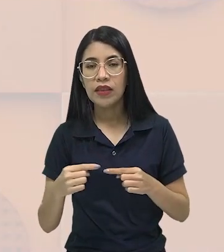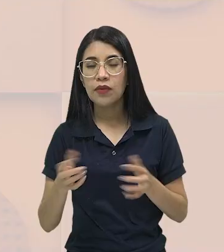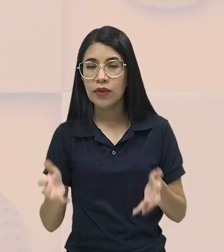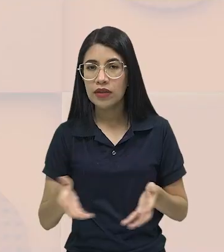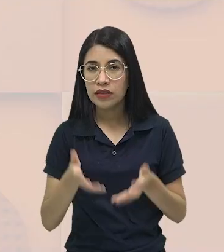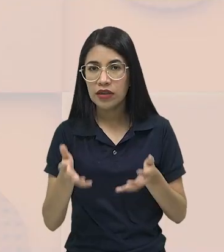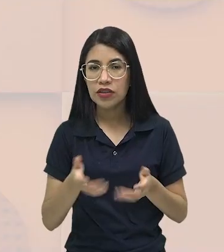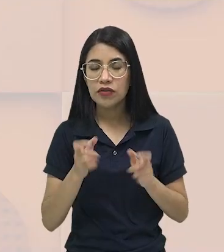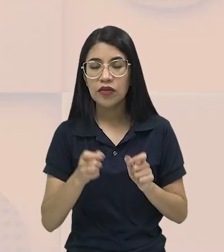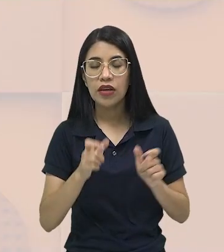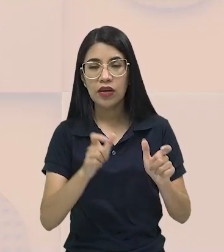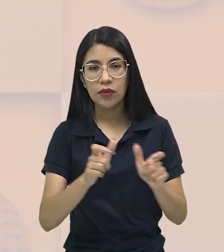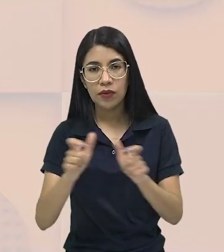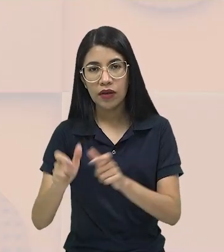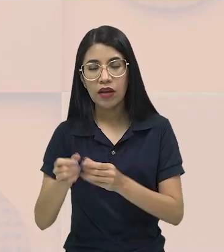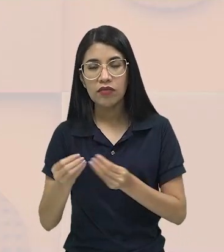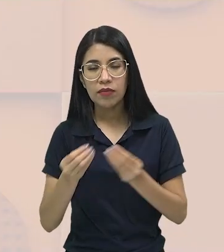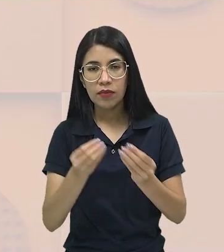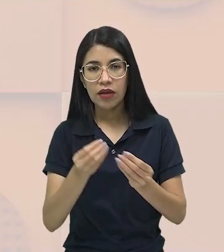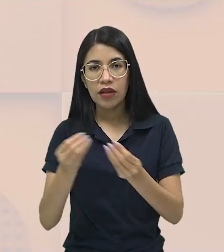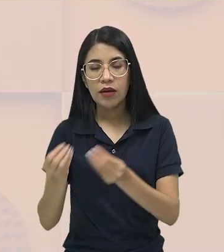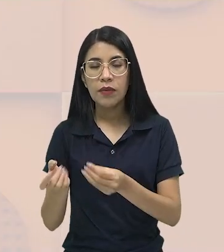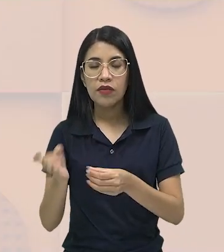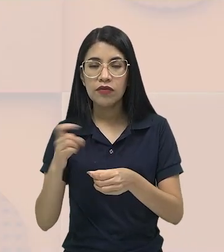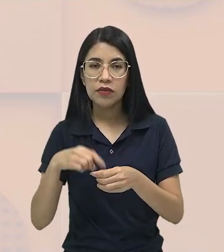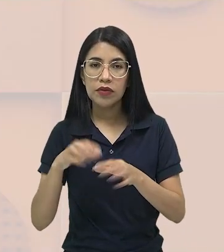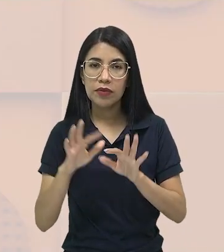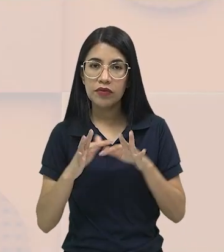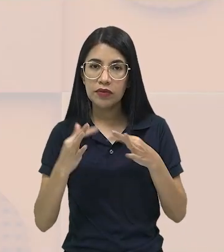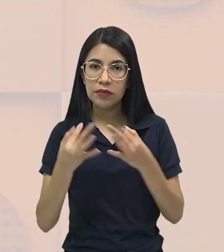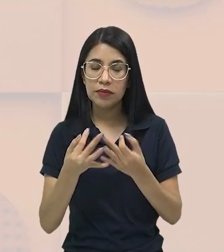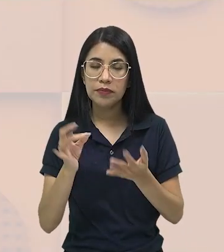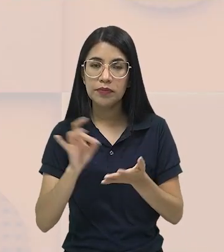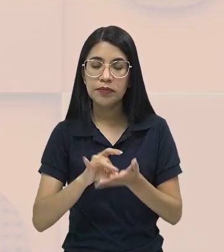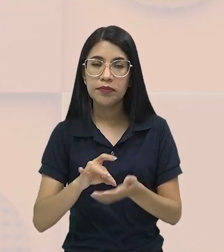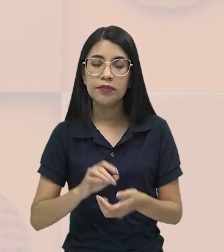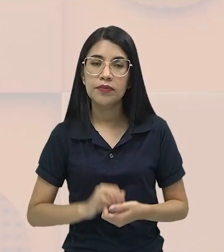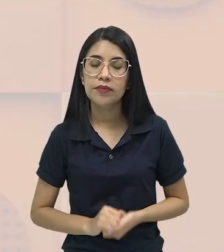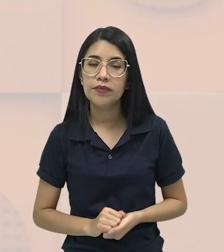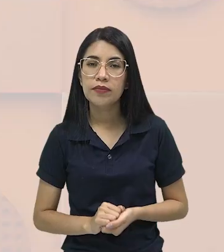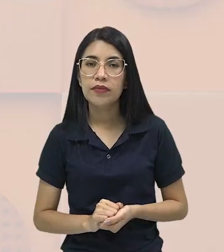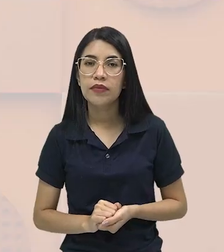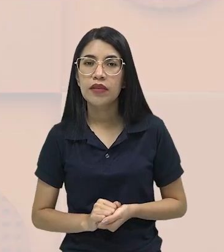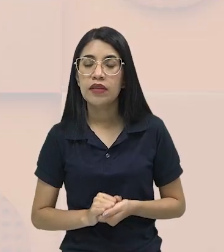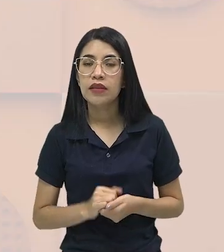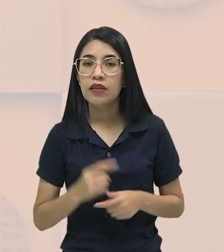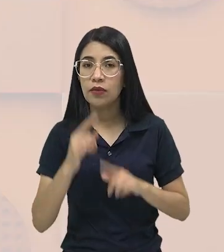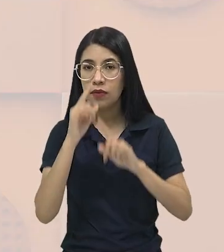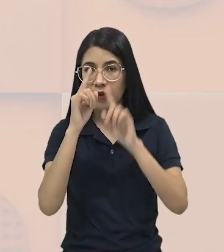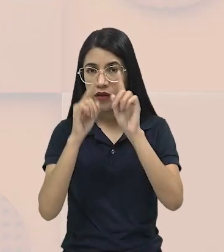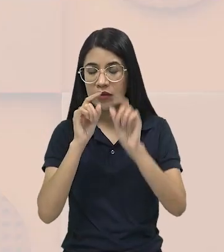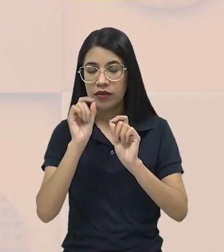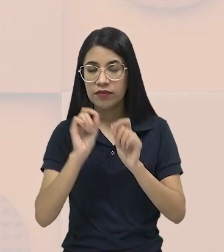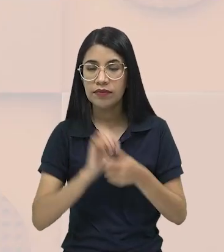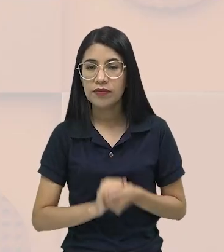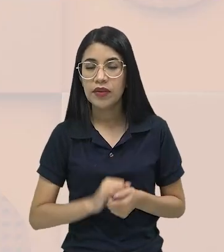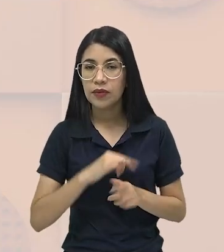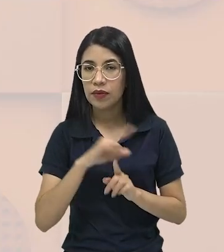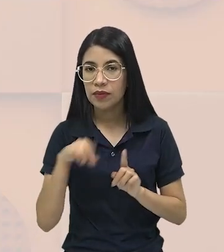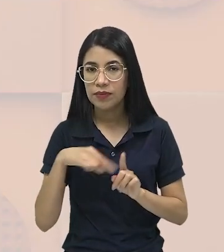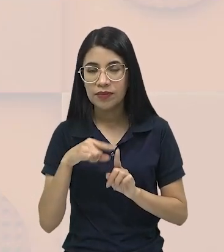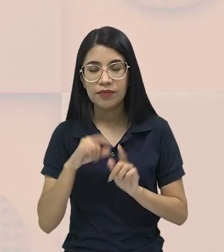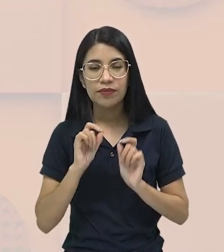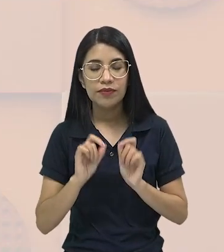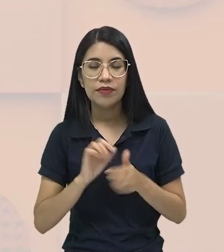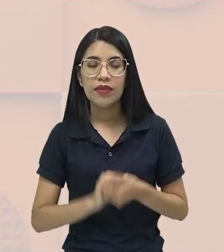incentivar o retorno desses territórios aos seus herdeiros legítimos. E aí, o que vai acontecer? A ideia é devolver para os reinos